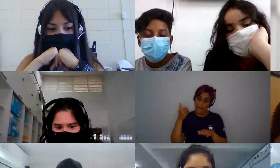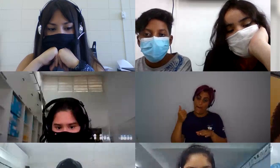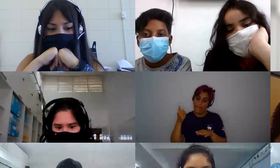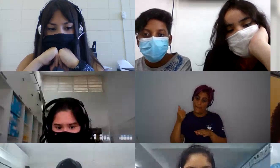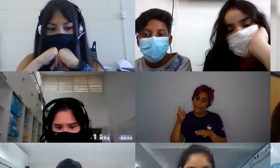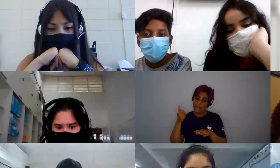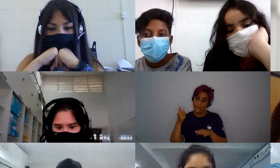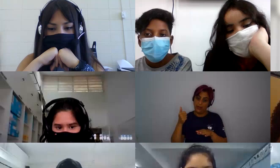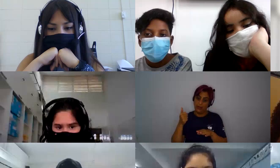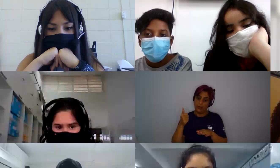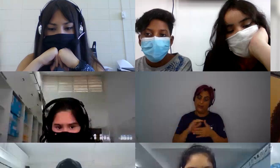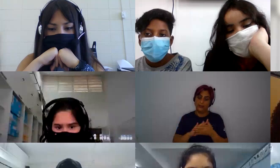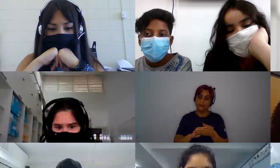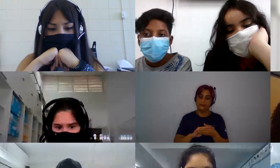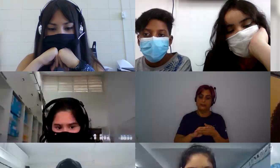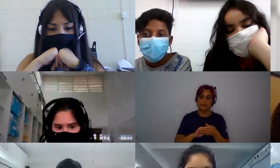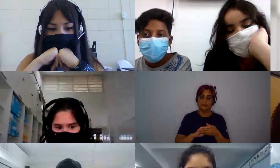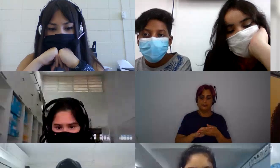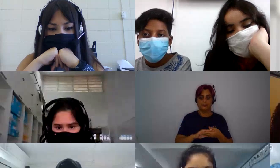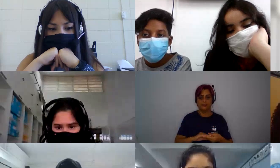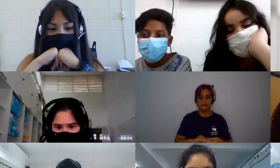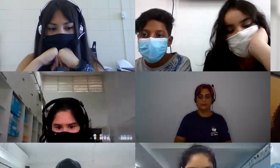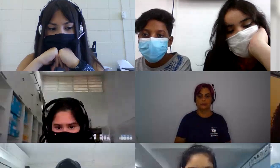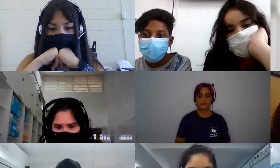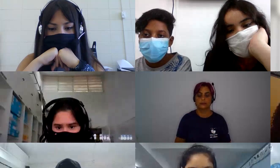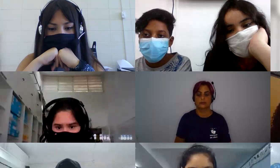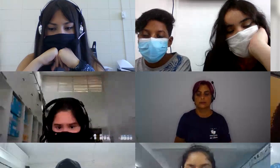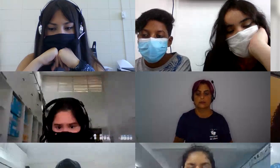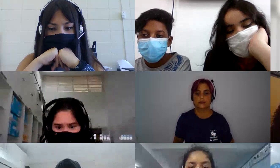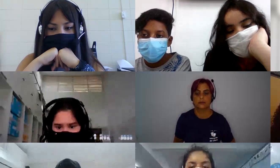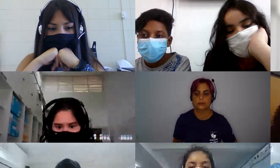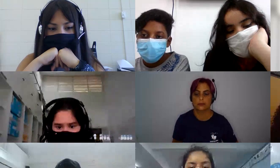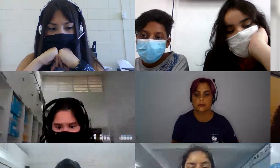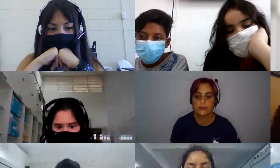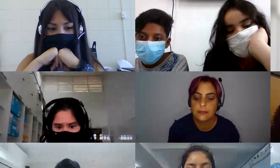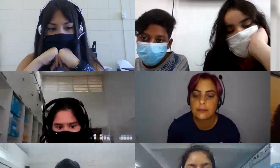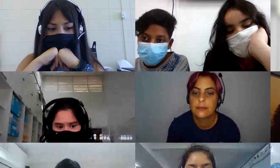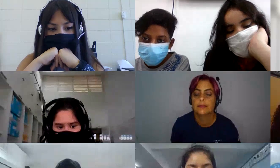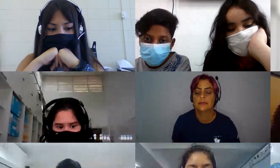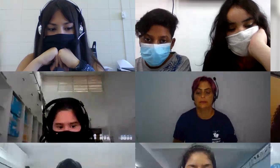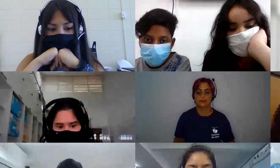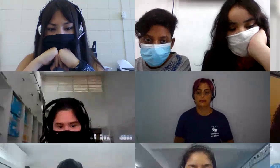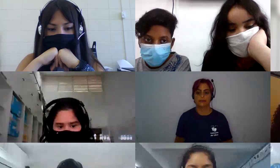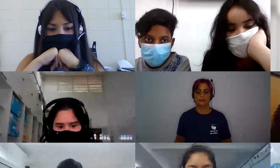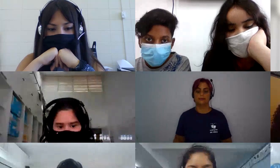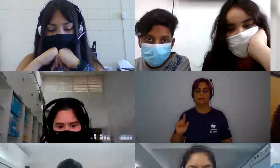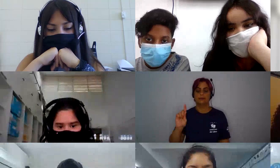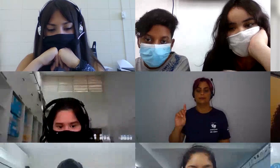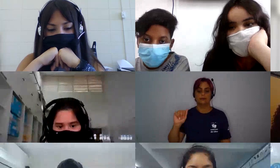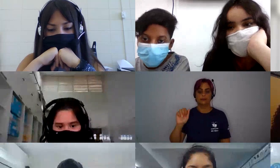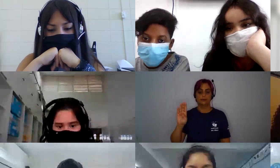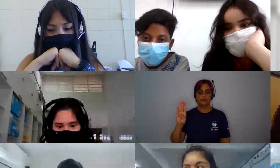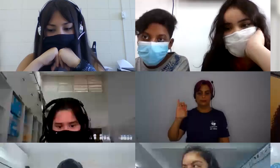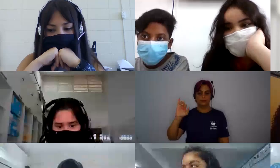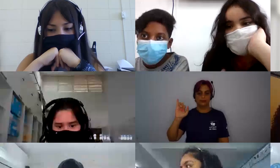Melhor meio de respostas. Maravilha, Julinha. Gabi, você, Gabi.